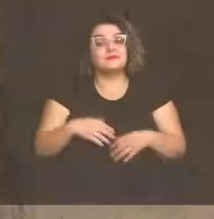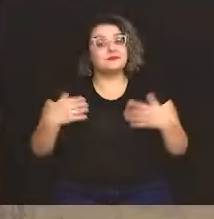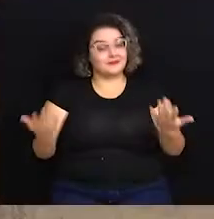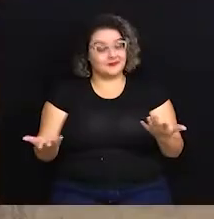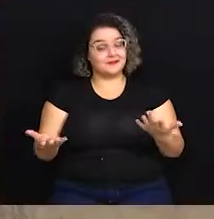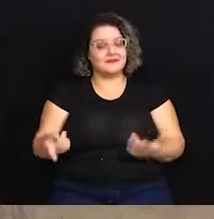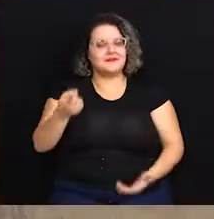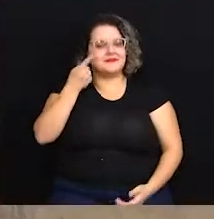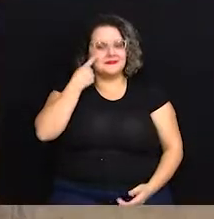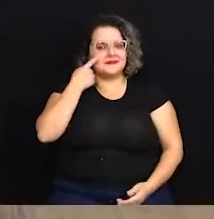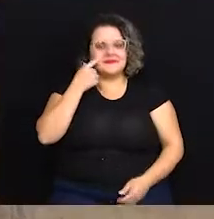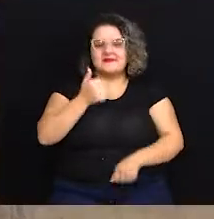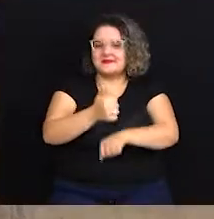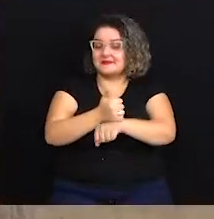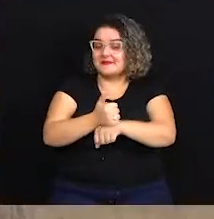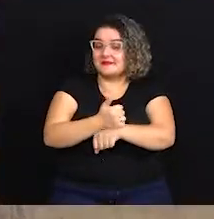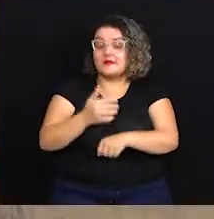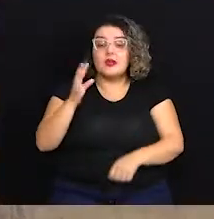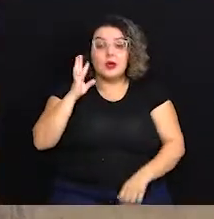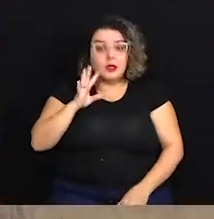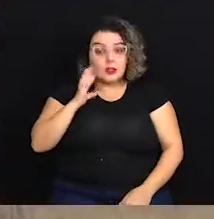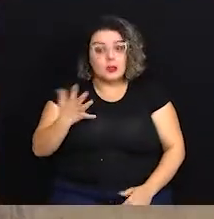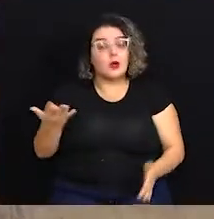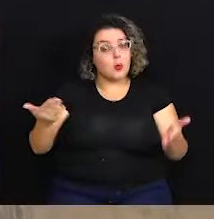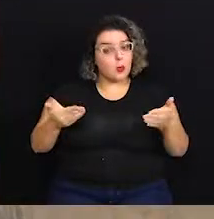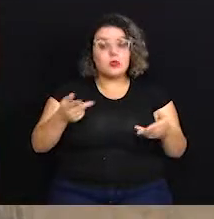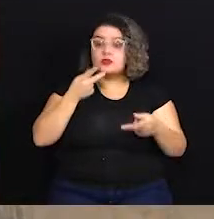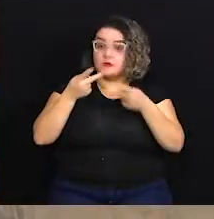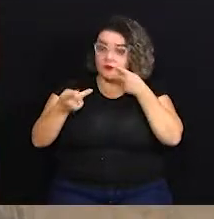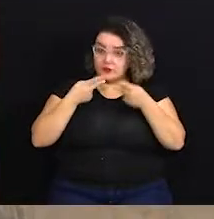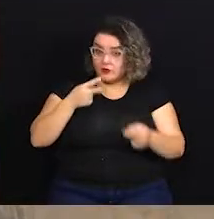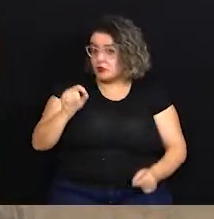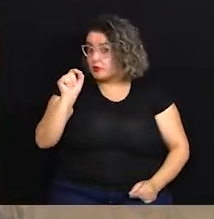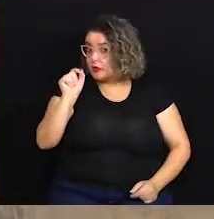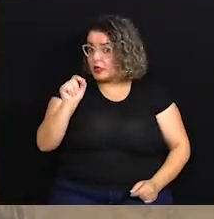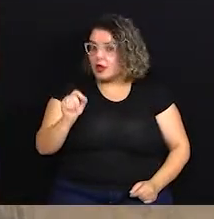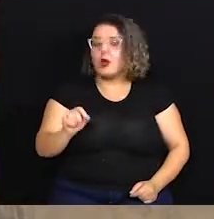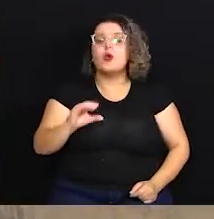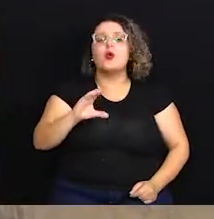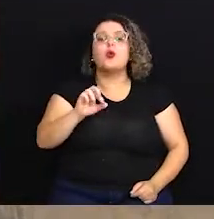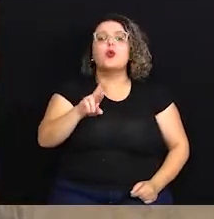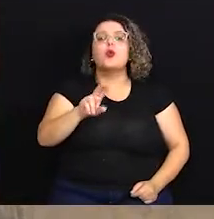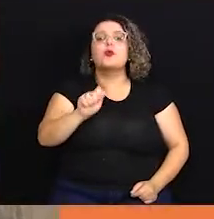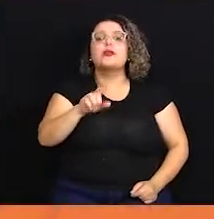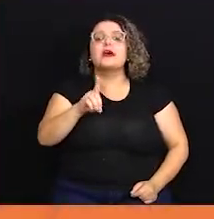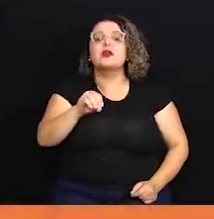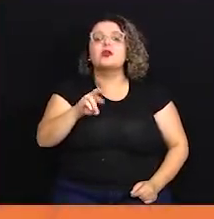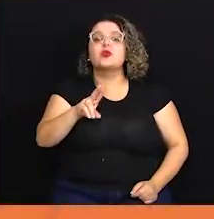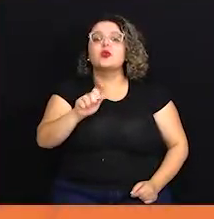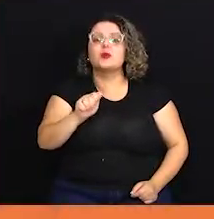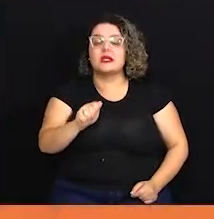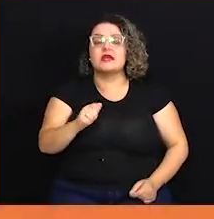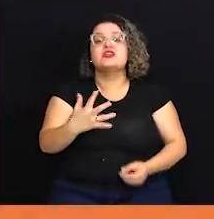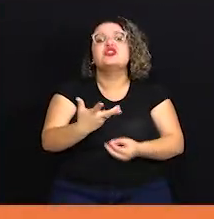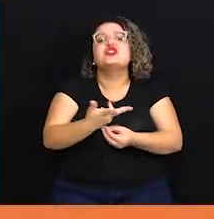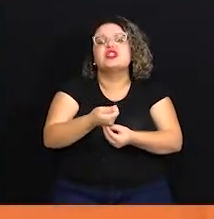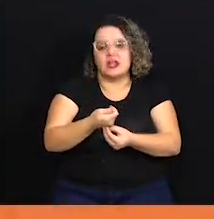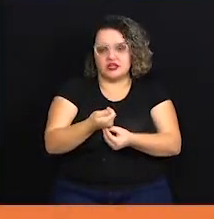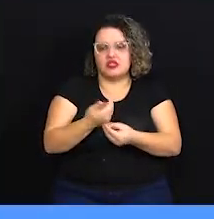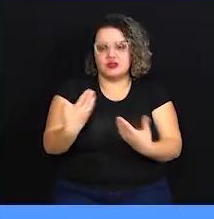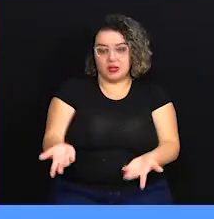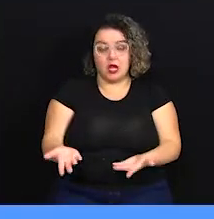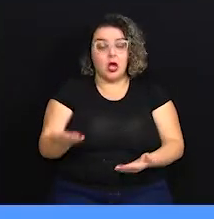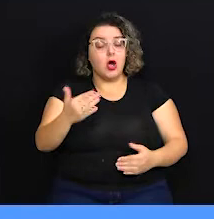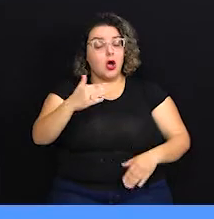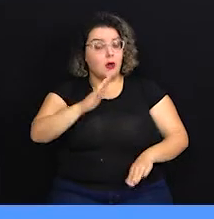Bom, é o quadro Se Liga na Profissão e olha só que bacana, hoje a gente vai falar sobre curadora de arte, então se liga aí, bora! A função